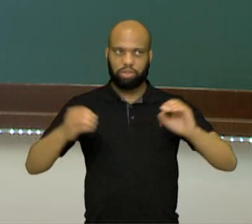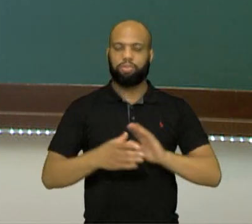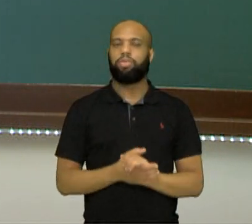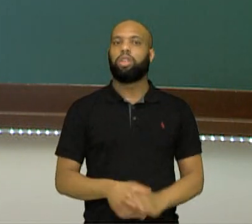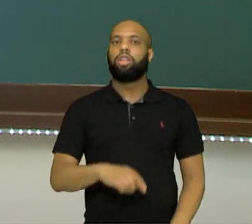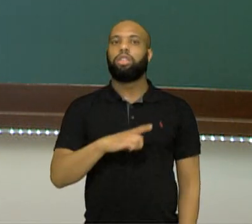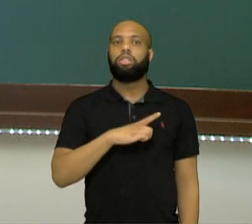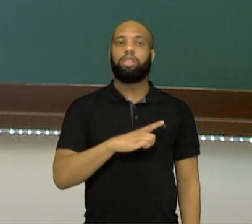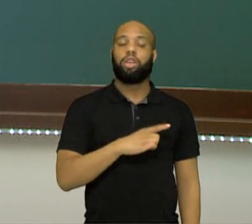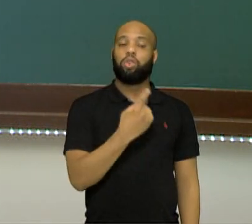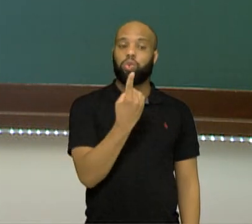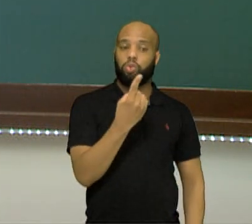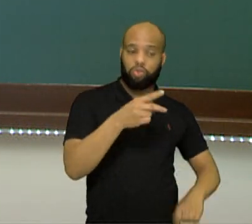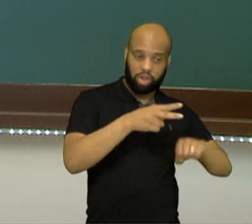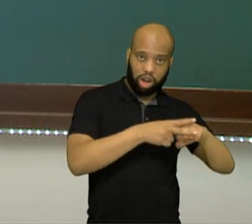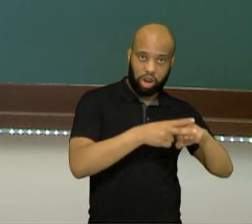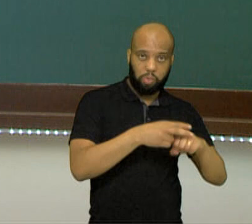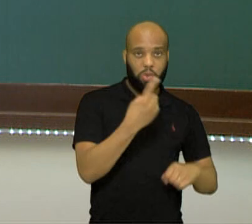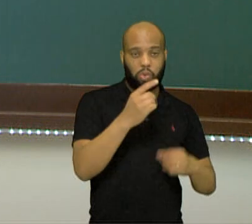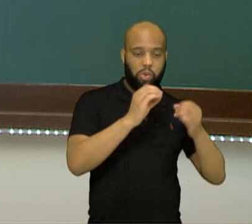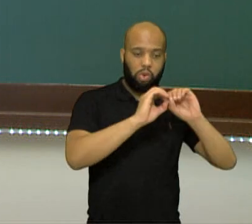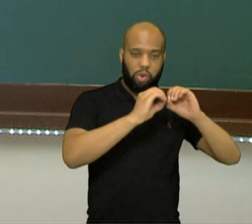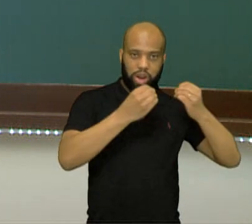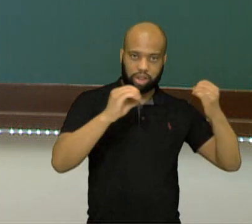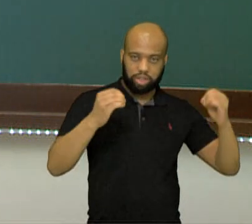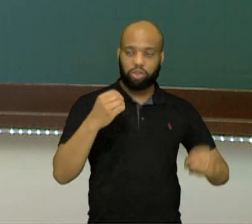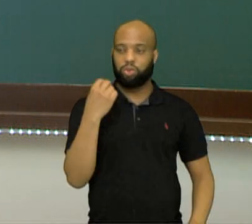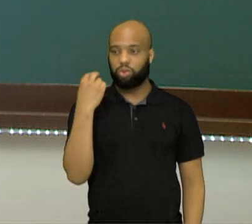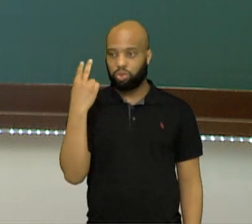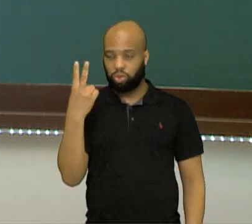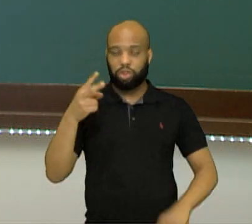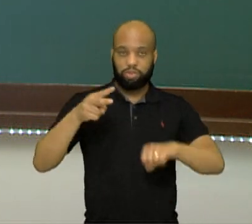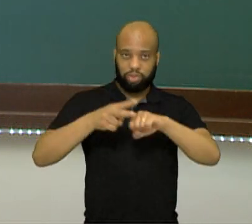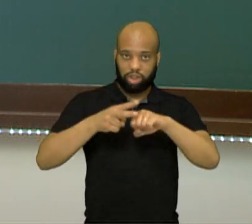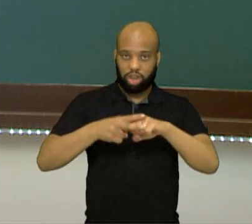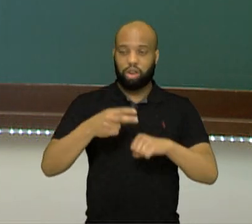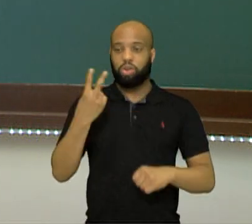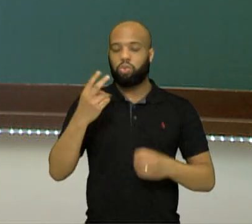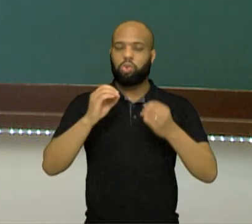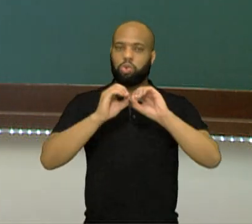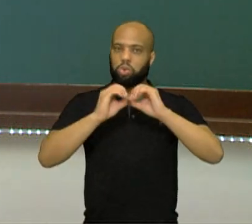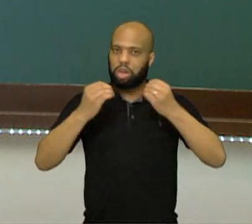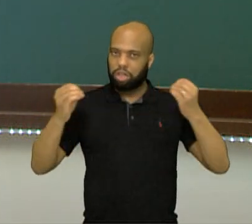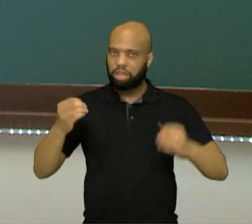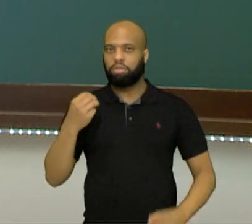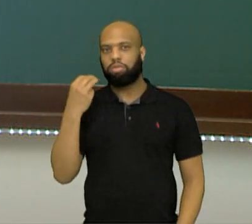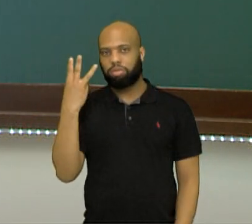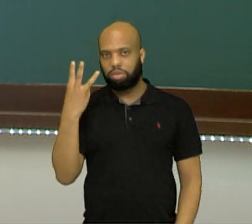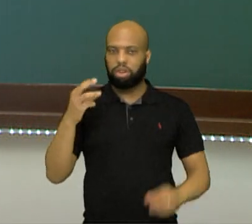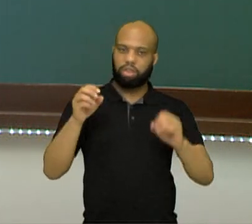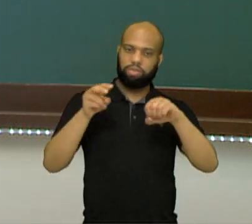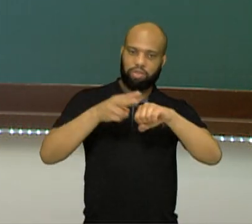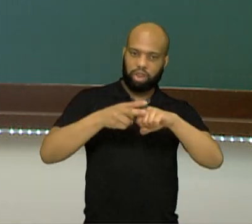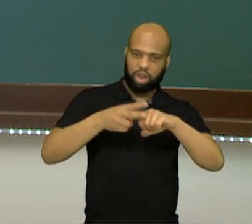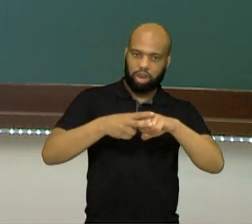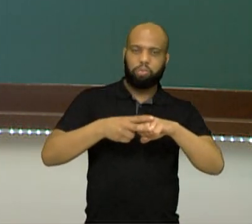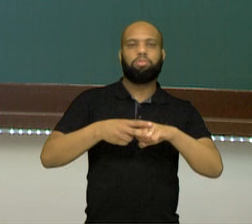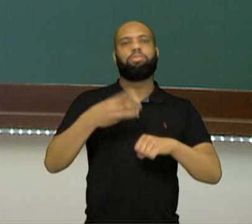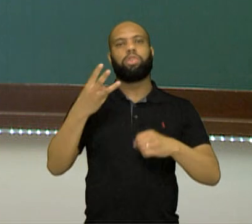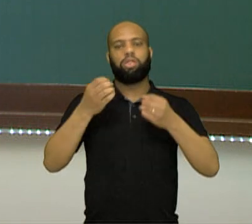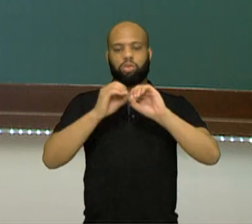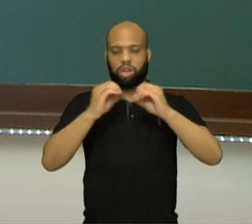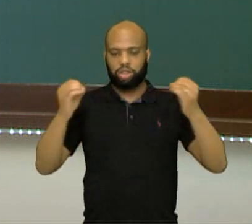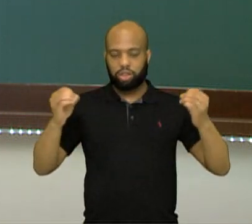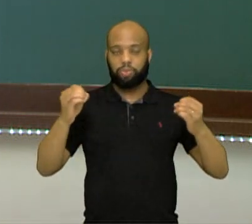um verbo, uma oração, 2 verbos, 2 orações e assim por diante. Então, a quantidade de verbos determina o quê? O número